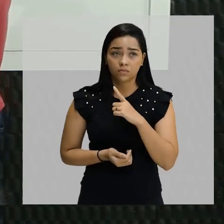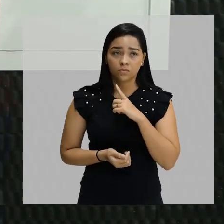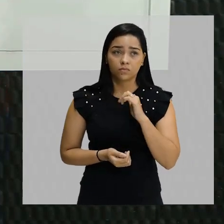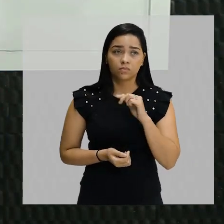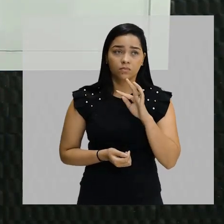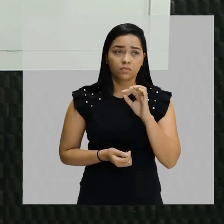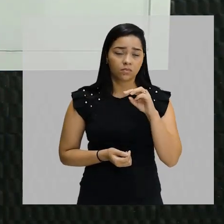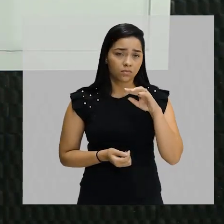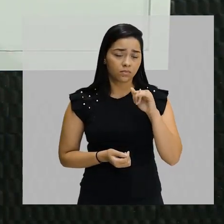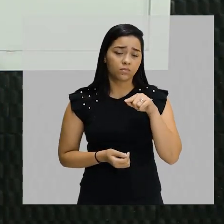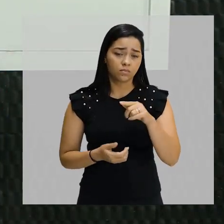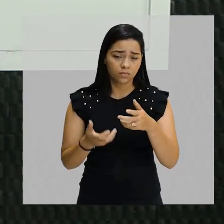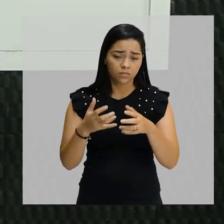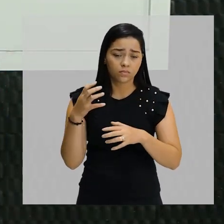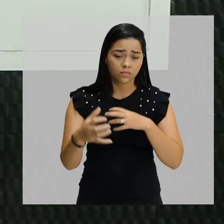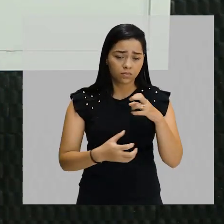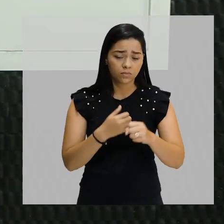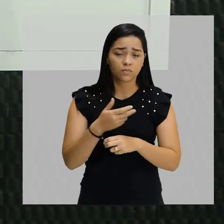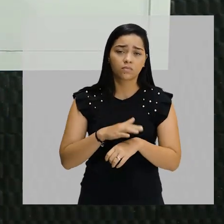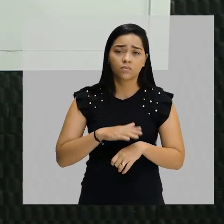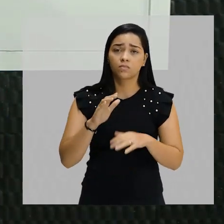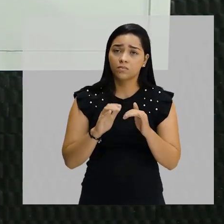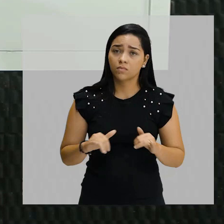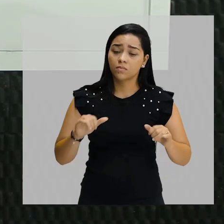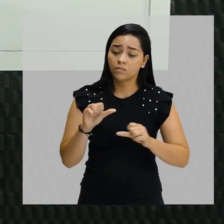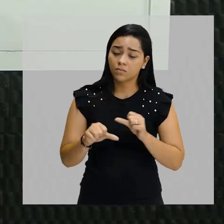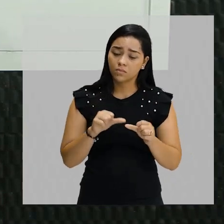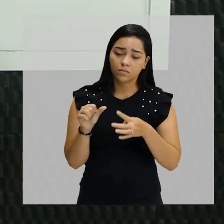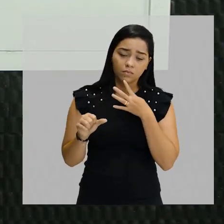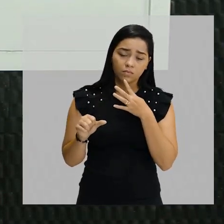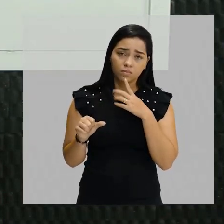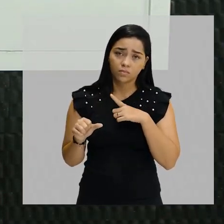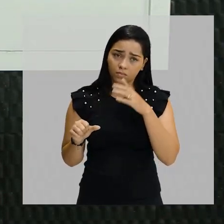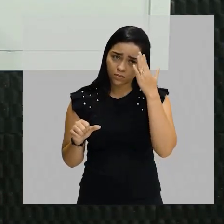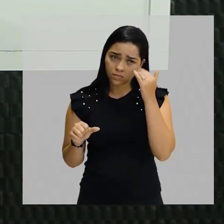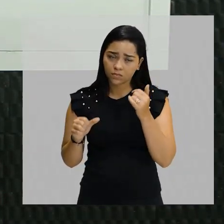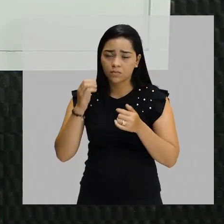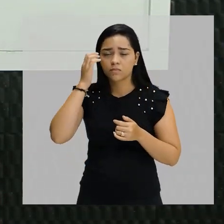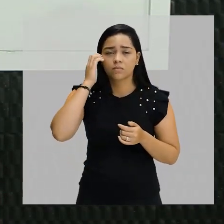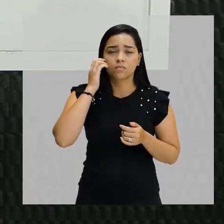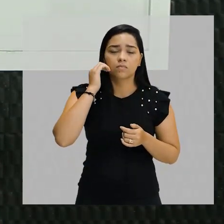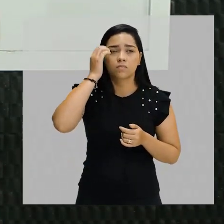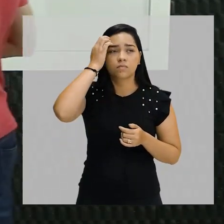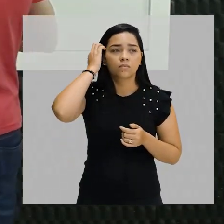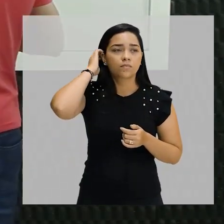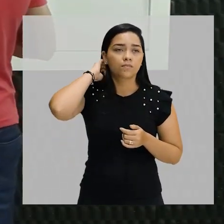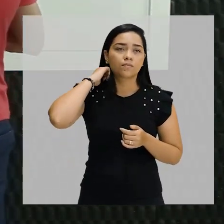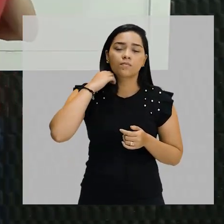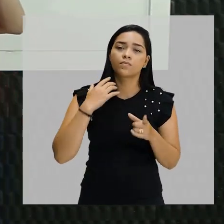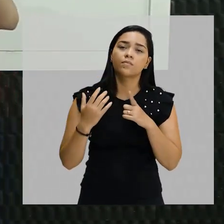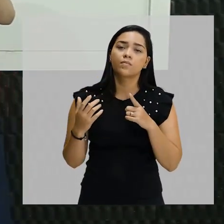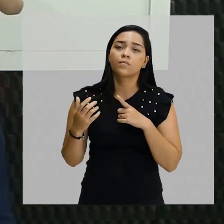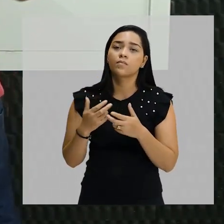isso tá mostrando que você quer buscar mais informação transformar em conhecimento e gerar sabedoria Então veja só nós temos aqui